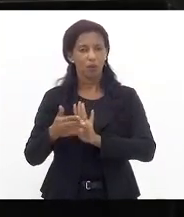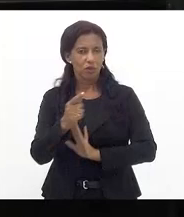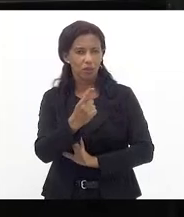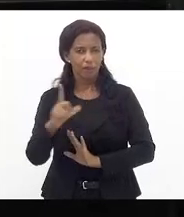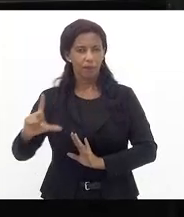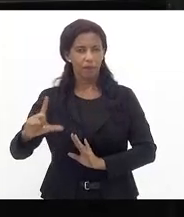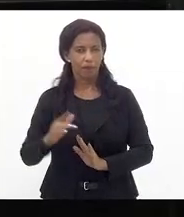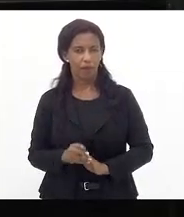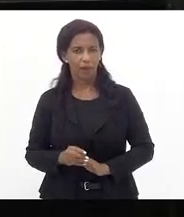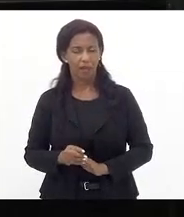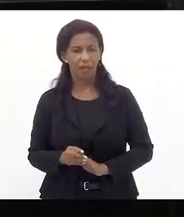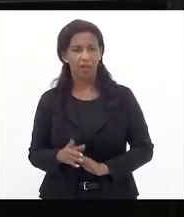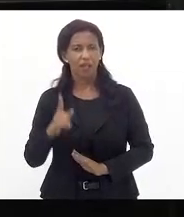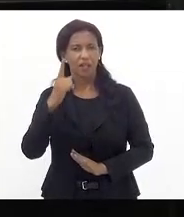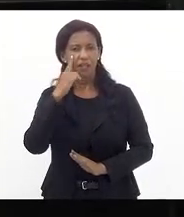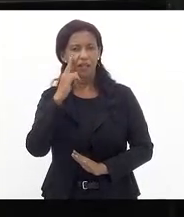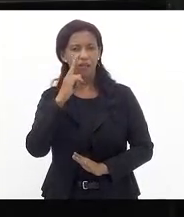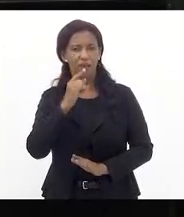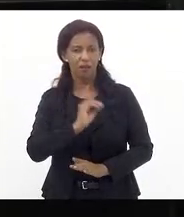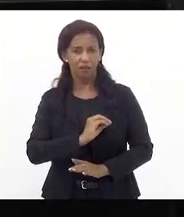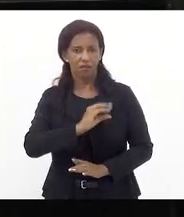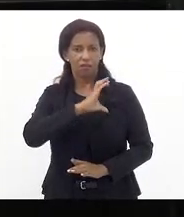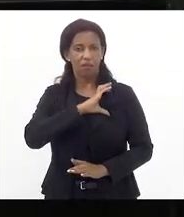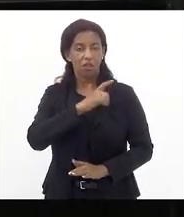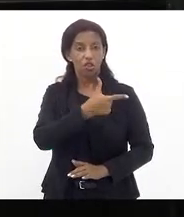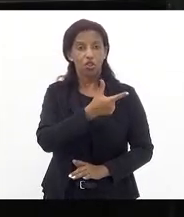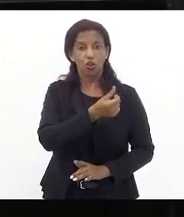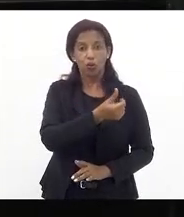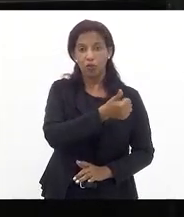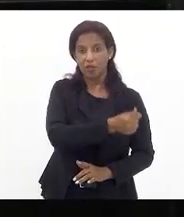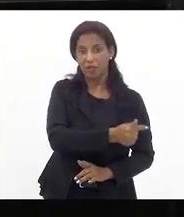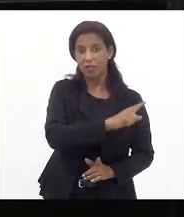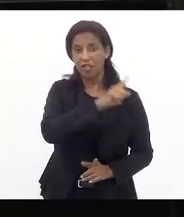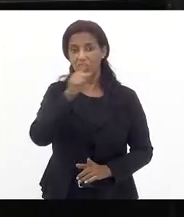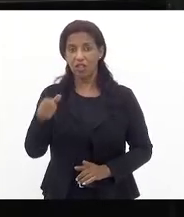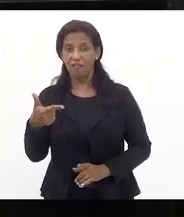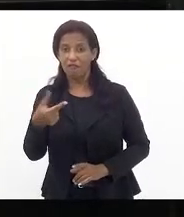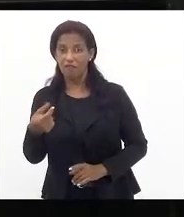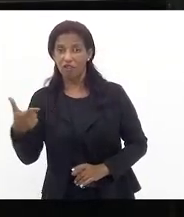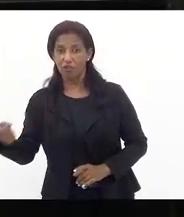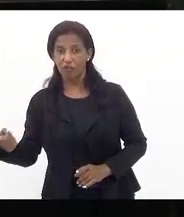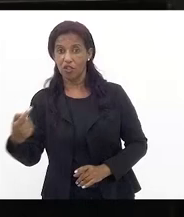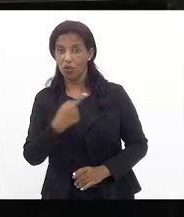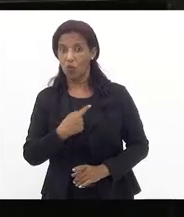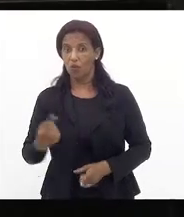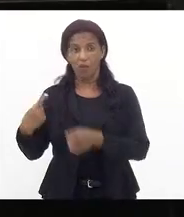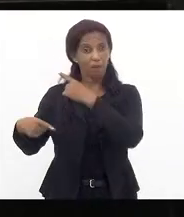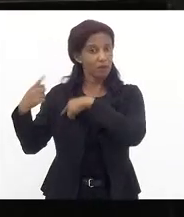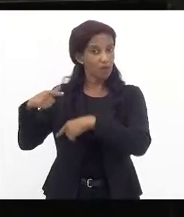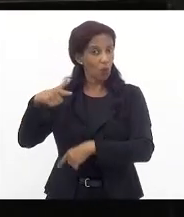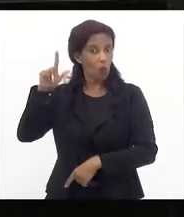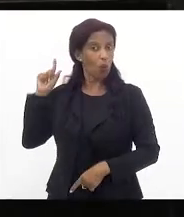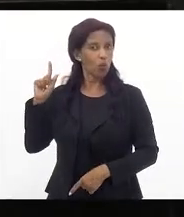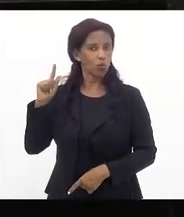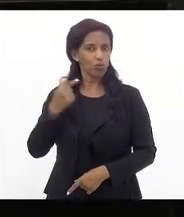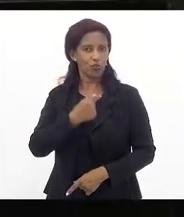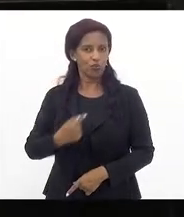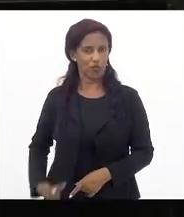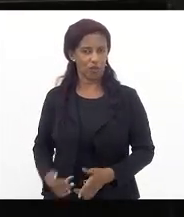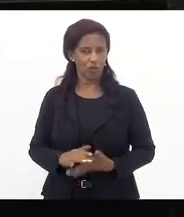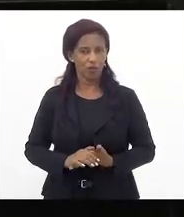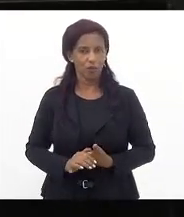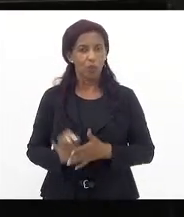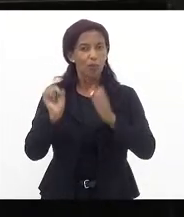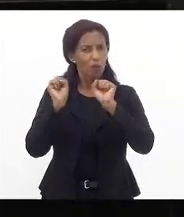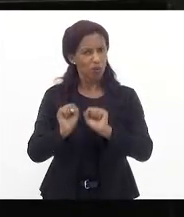lei, que prevê a recomposição salarial de 2017 a 20, era um compromisso do governo passado, que